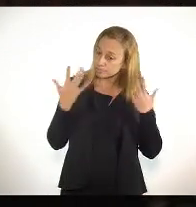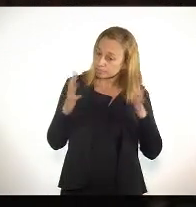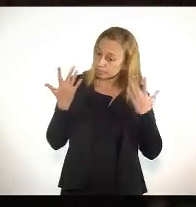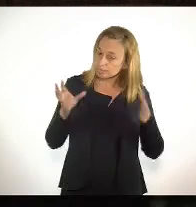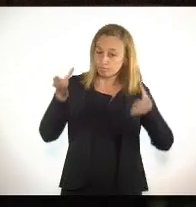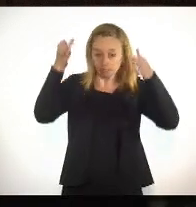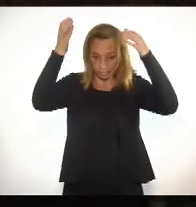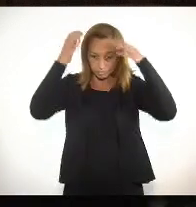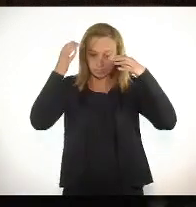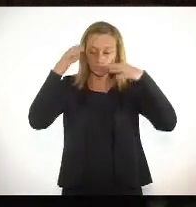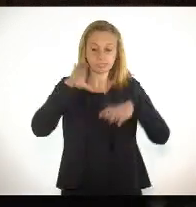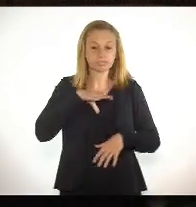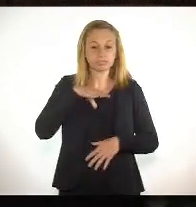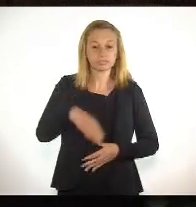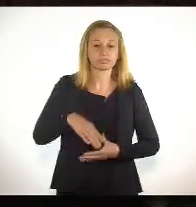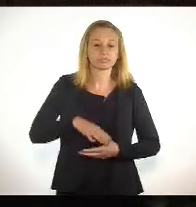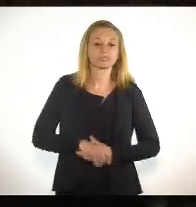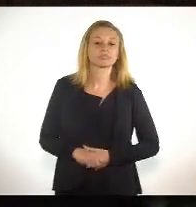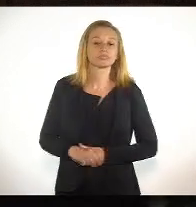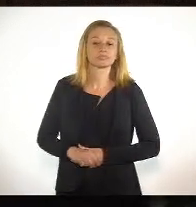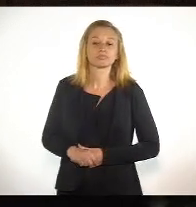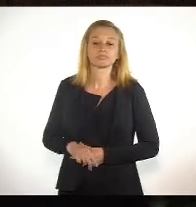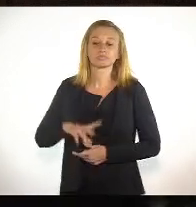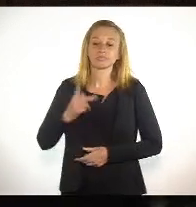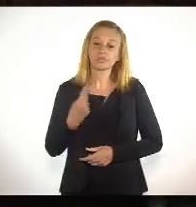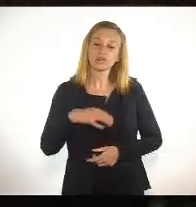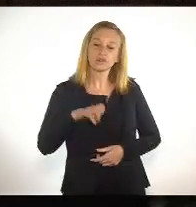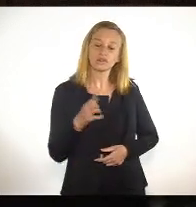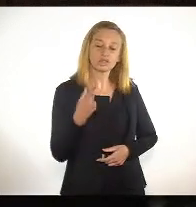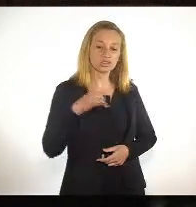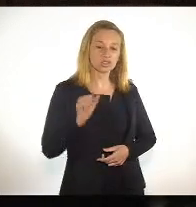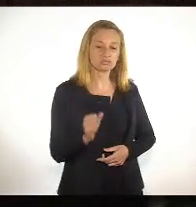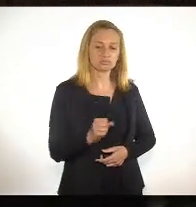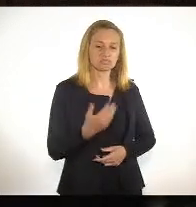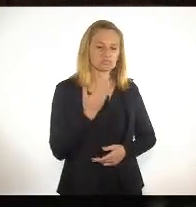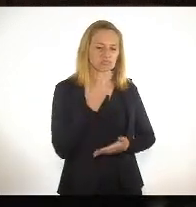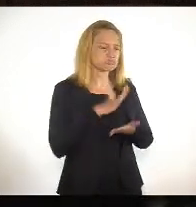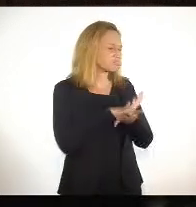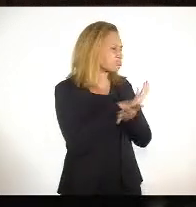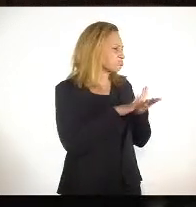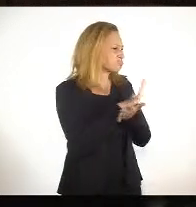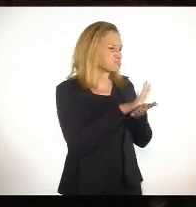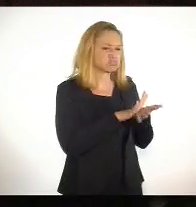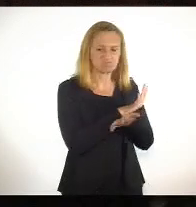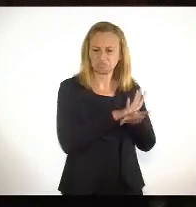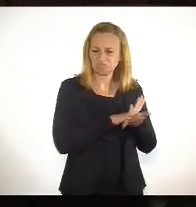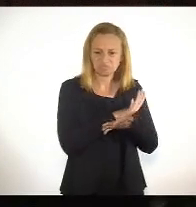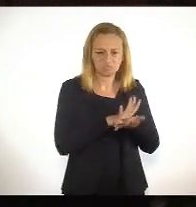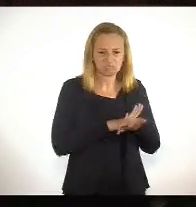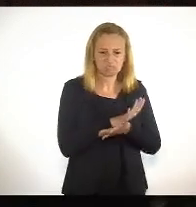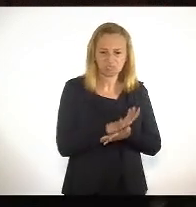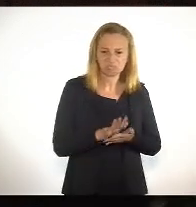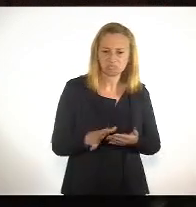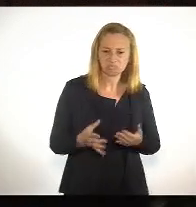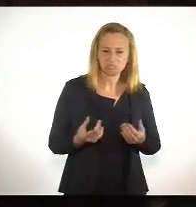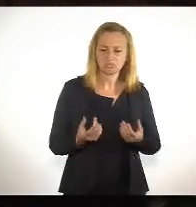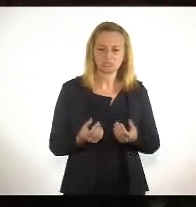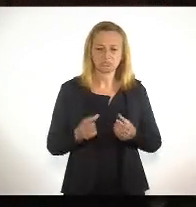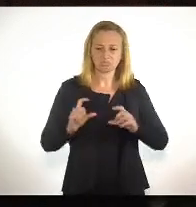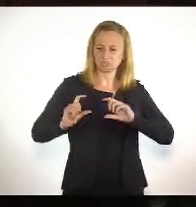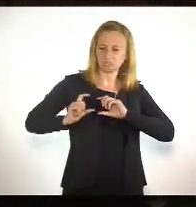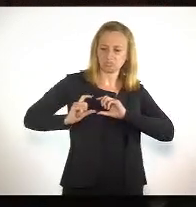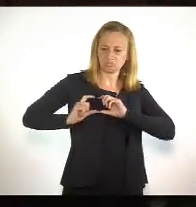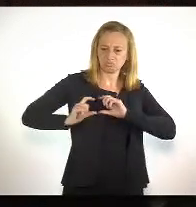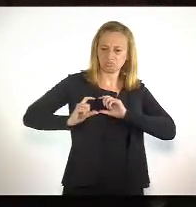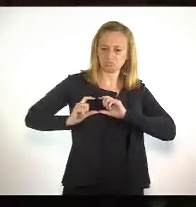de Portugal, Henrique Dias não pediu nada para ele, não pediu condecorações,